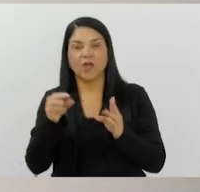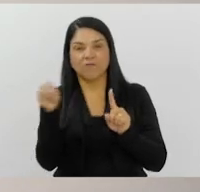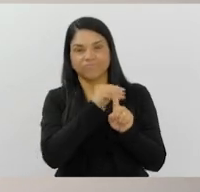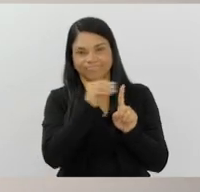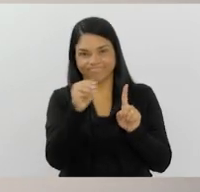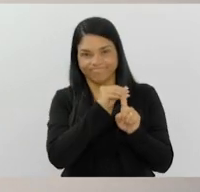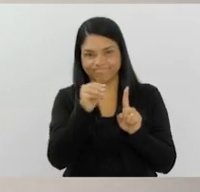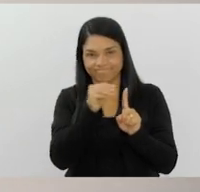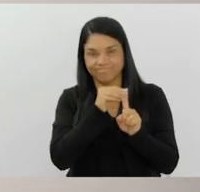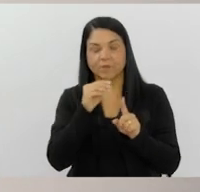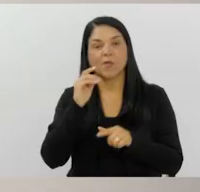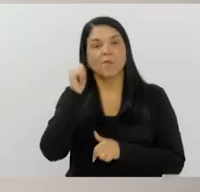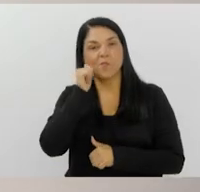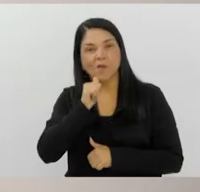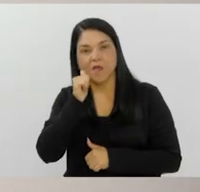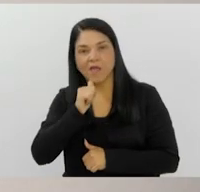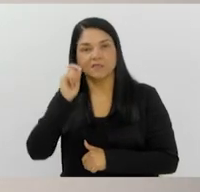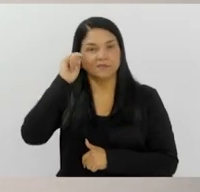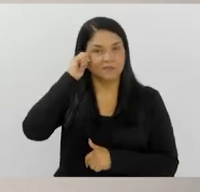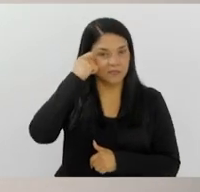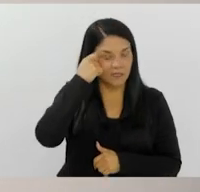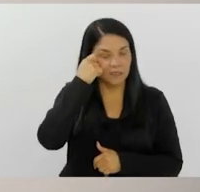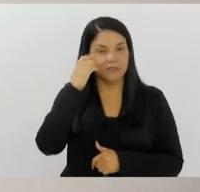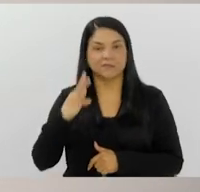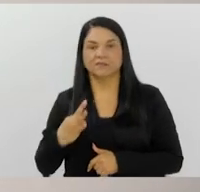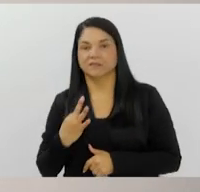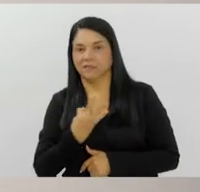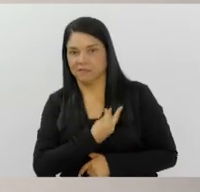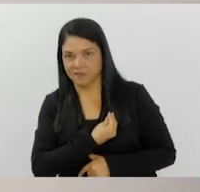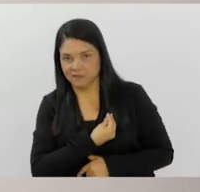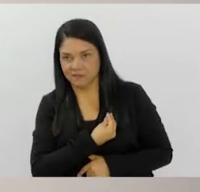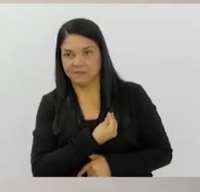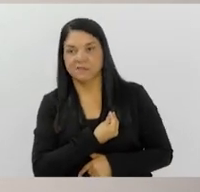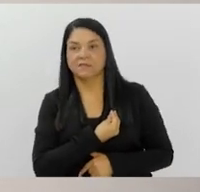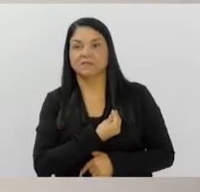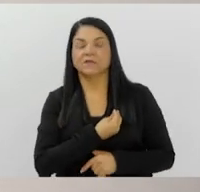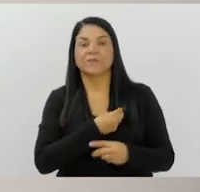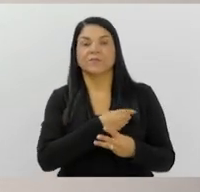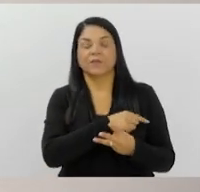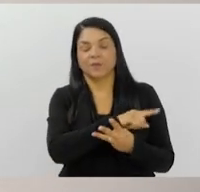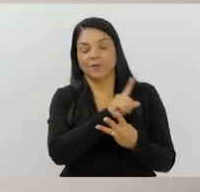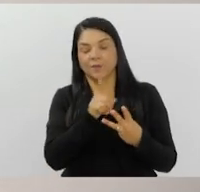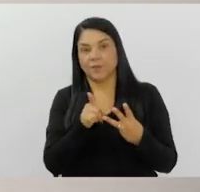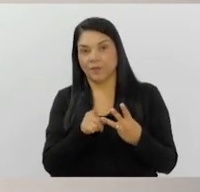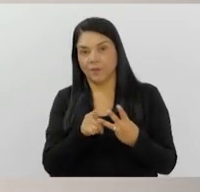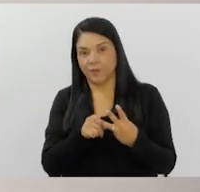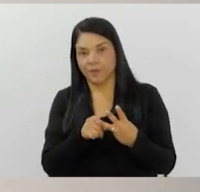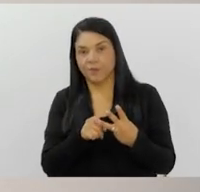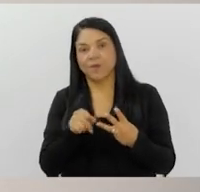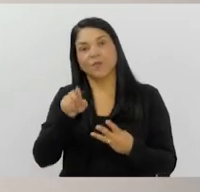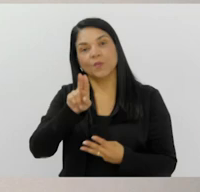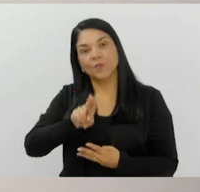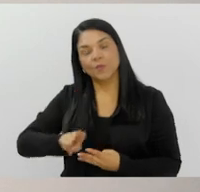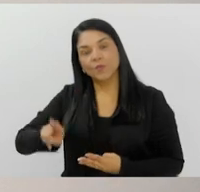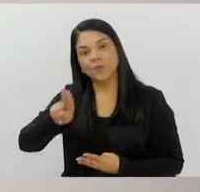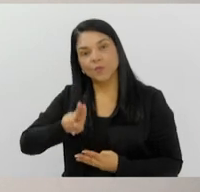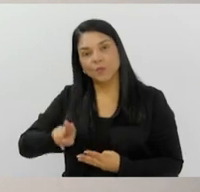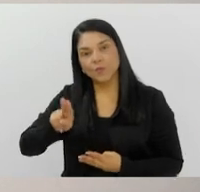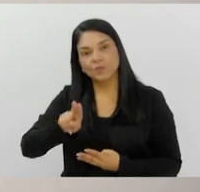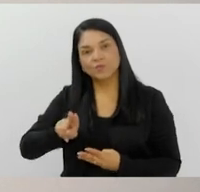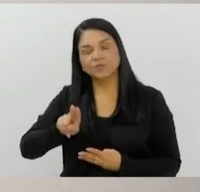socialmente como mulheres negras e TRANS e o terceiro ponto seria a utilização